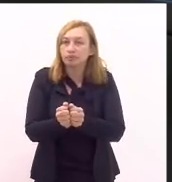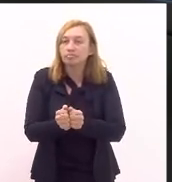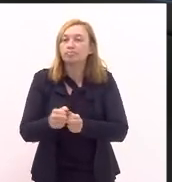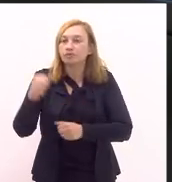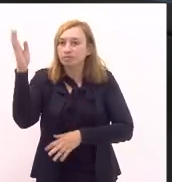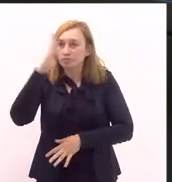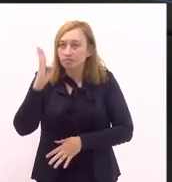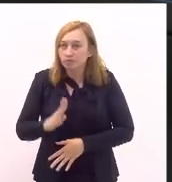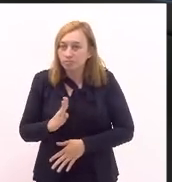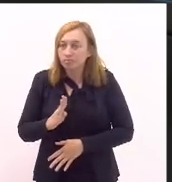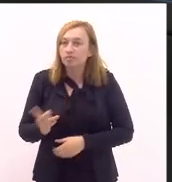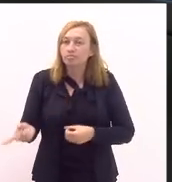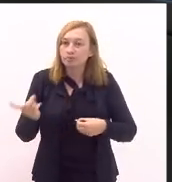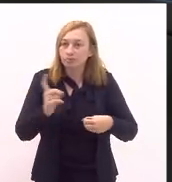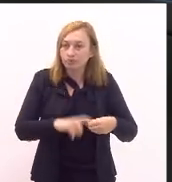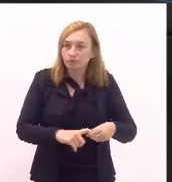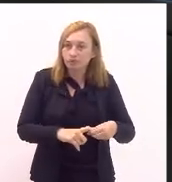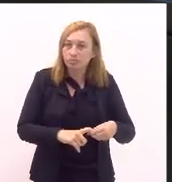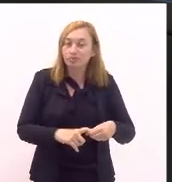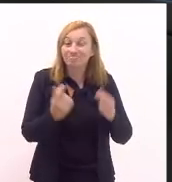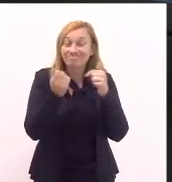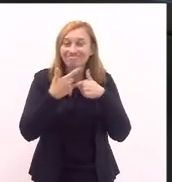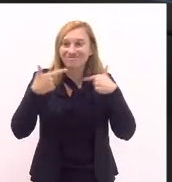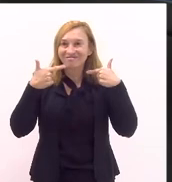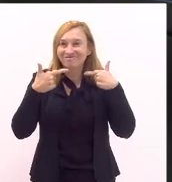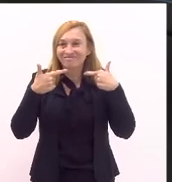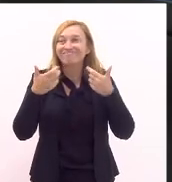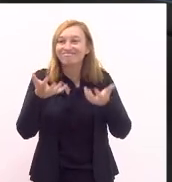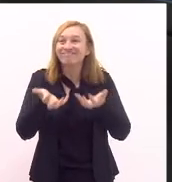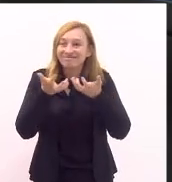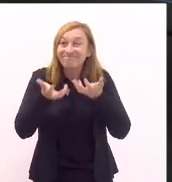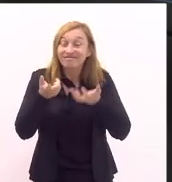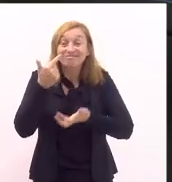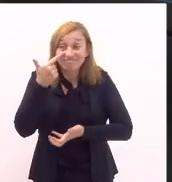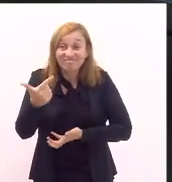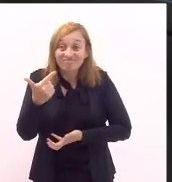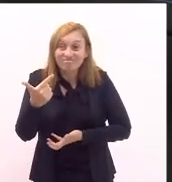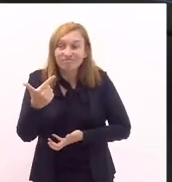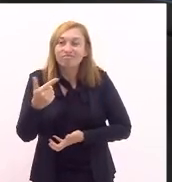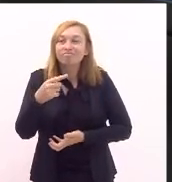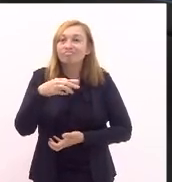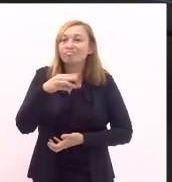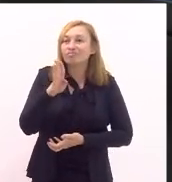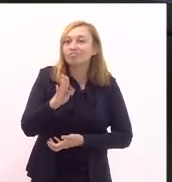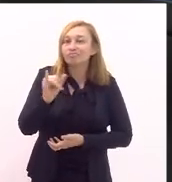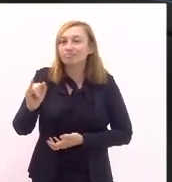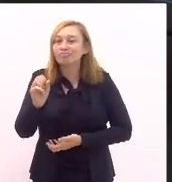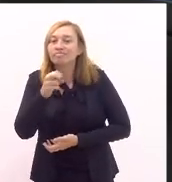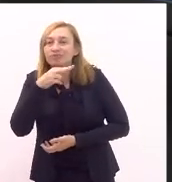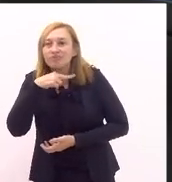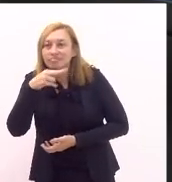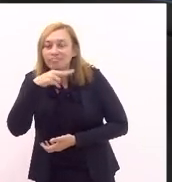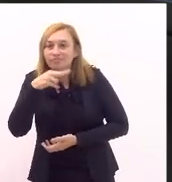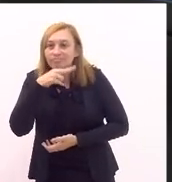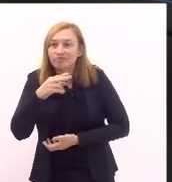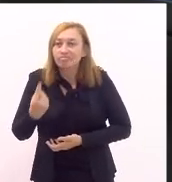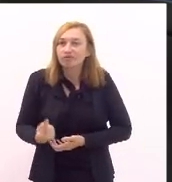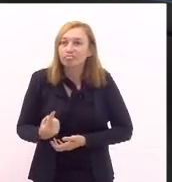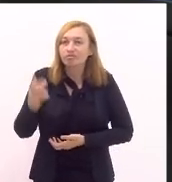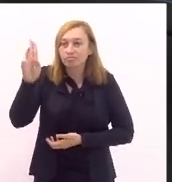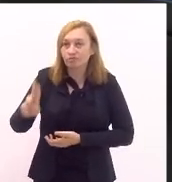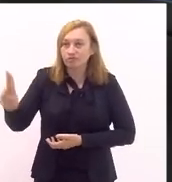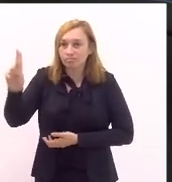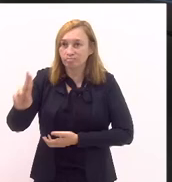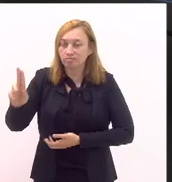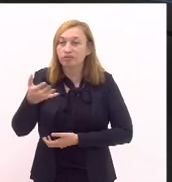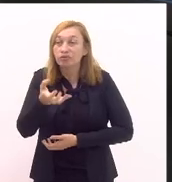esse Brasil voltar a sorrir eu quero ver os meus bisnetos numa universidade